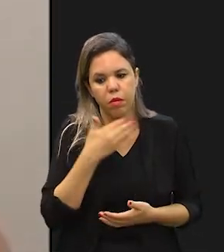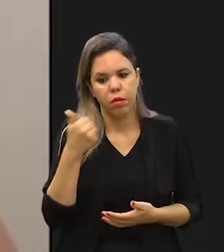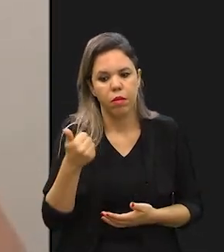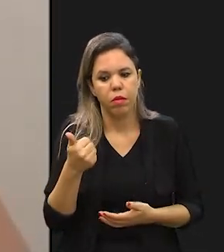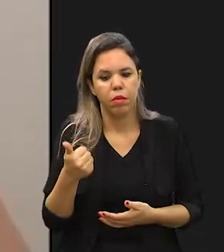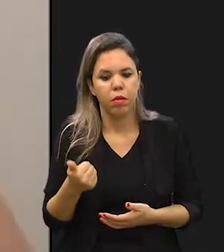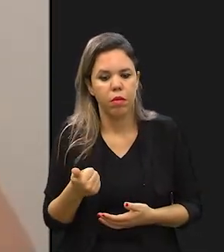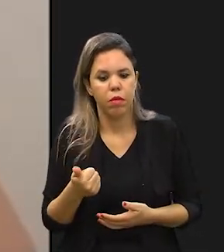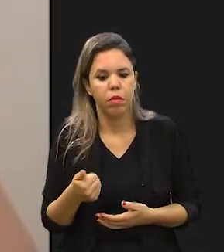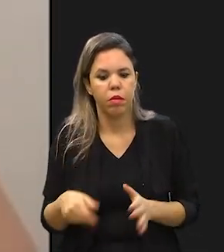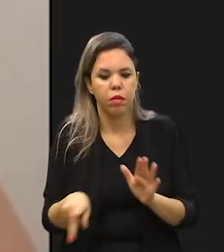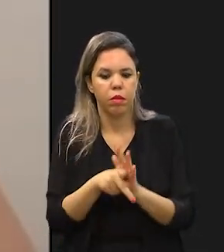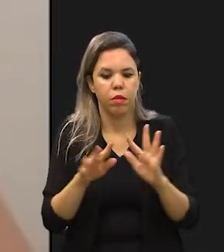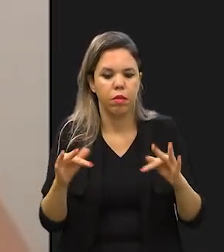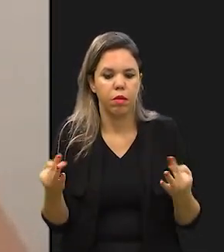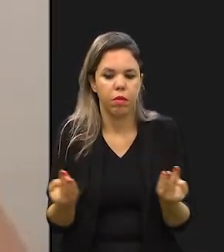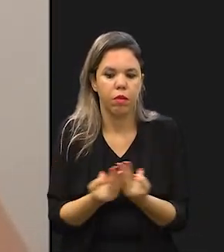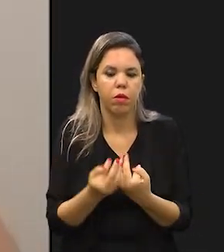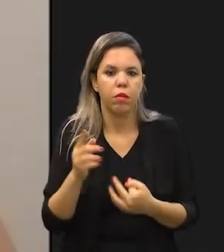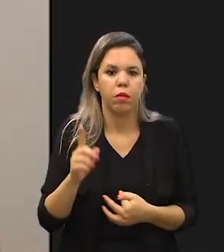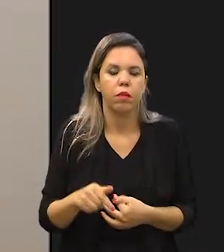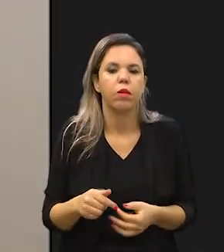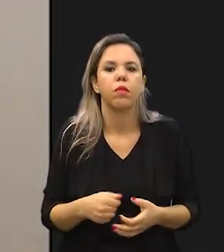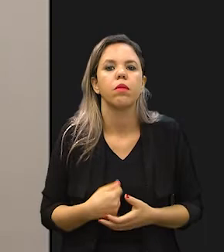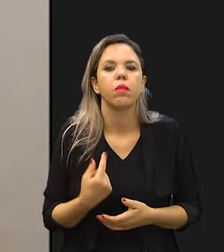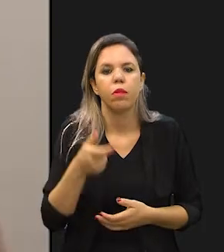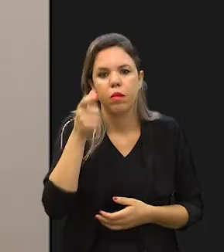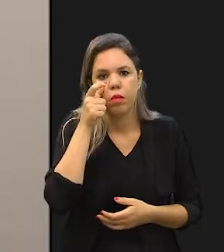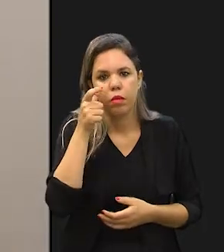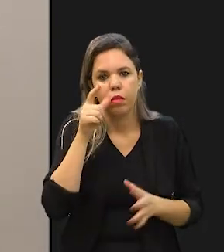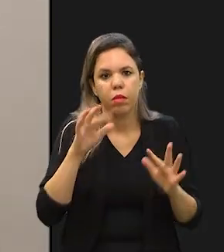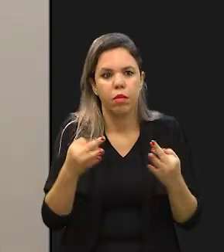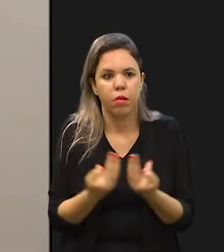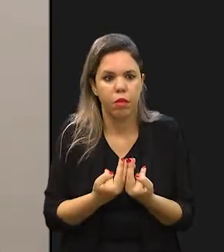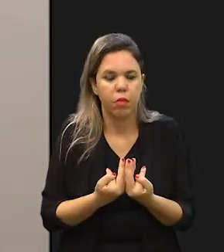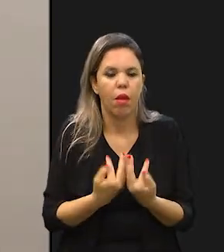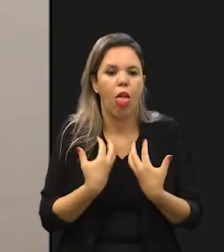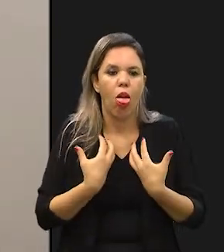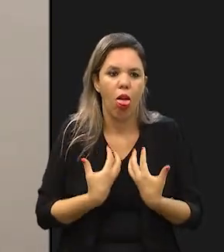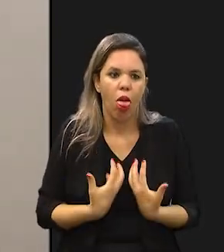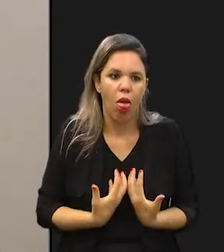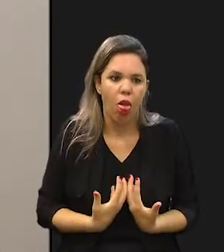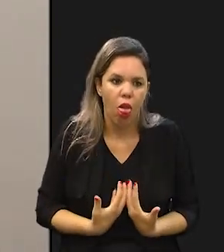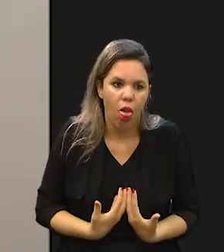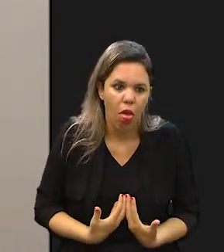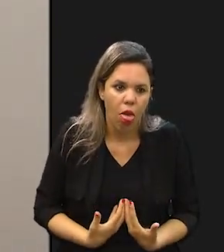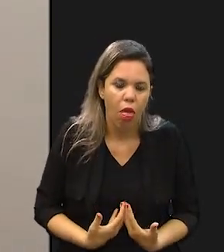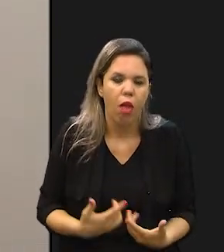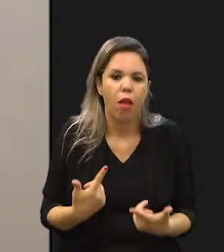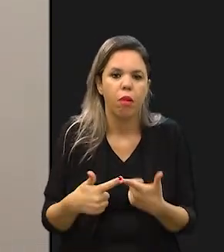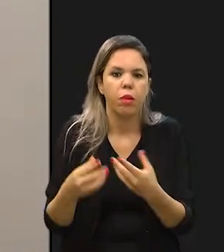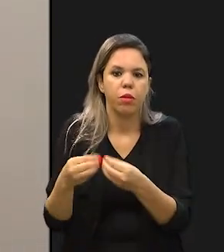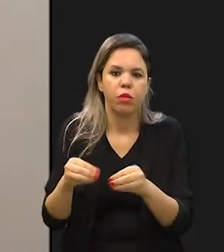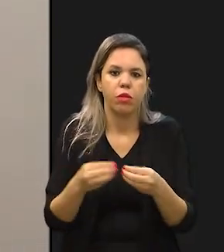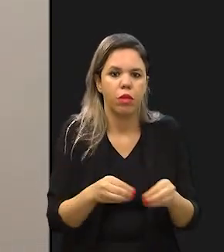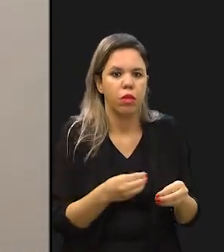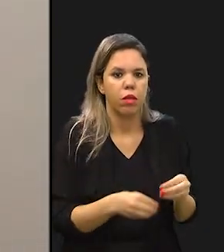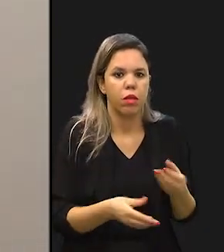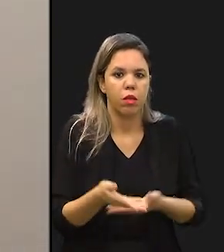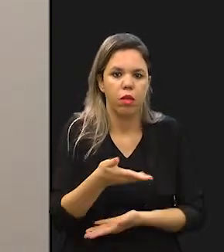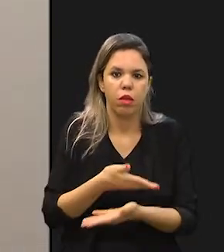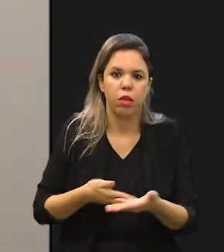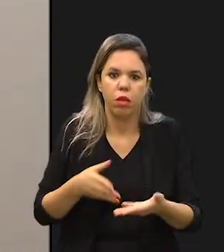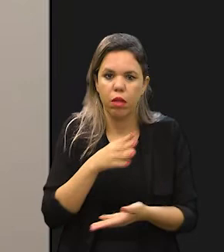melhora do relacionamento com os próprios pais, porque isso a gente vê que os pais vão ficando cansados e isso vai minando o relacionamento dessa criança e